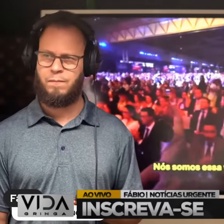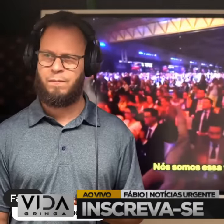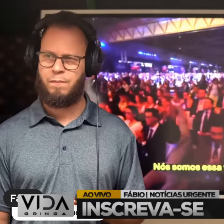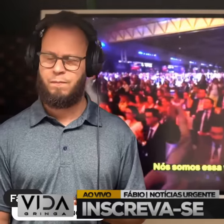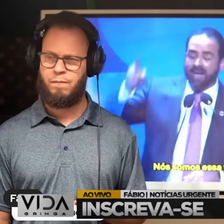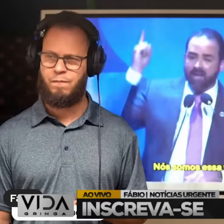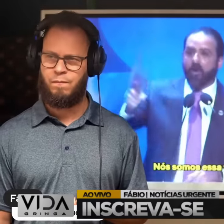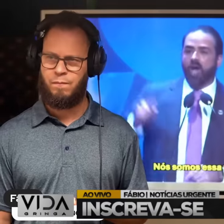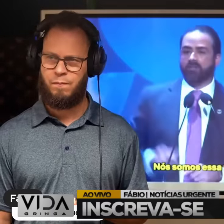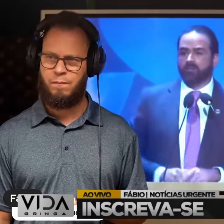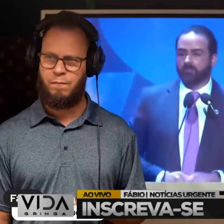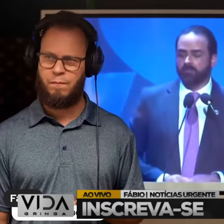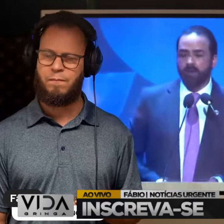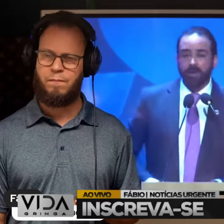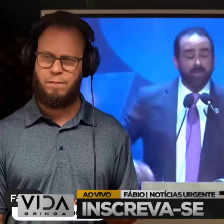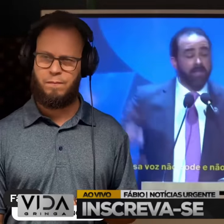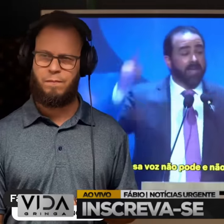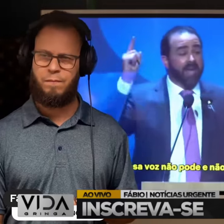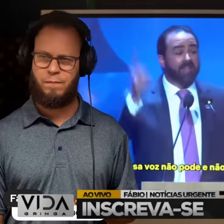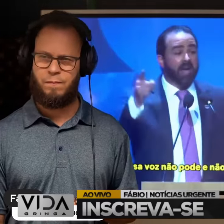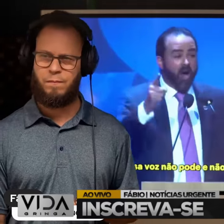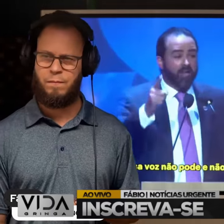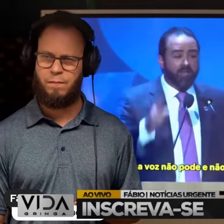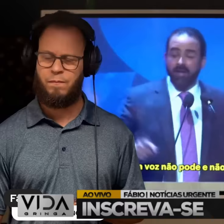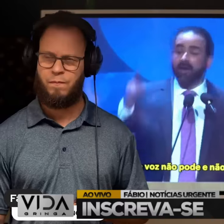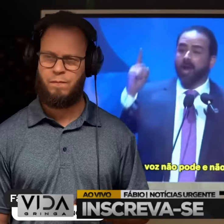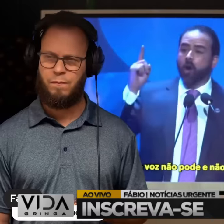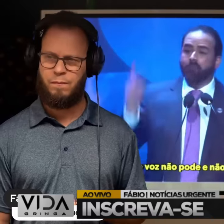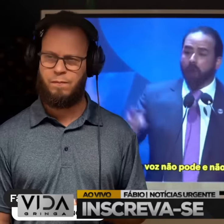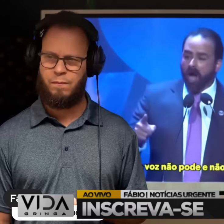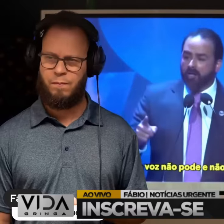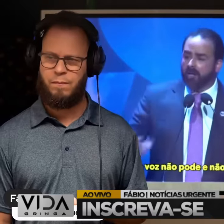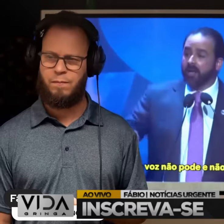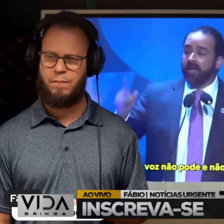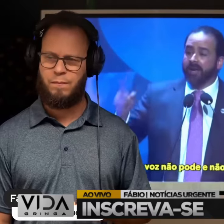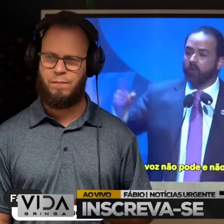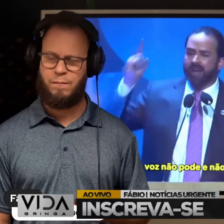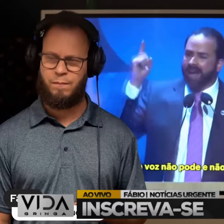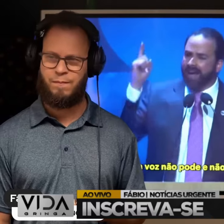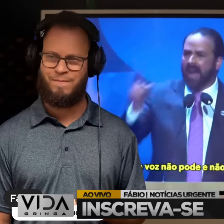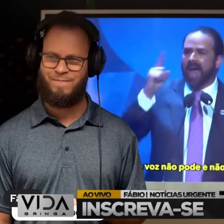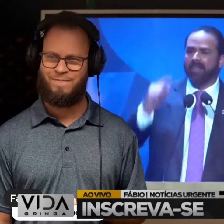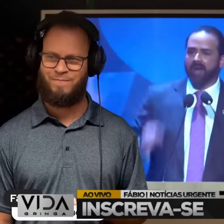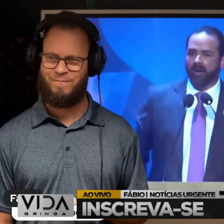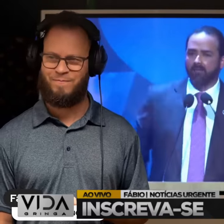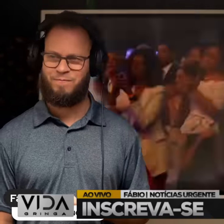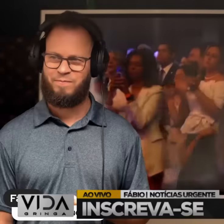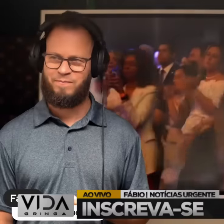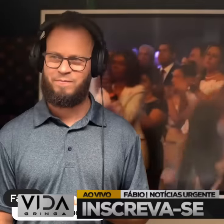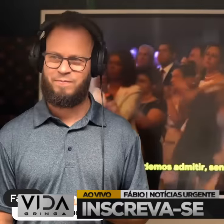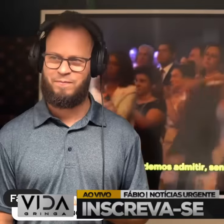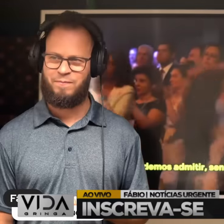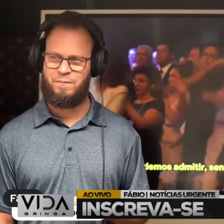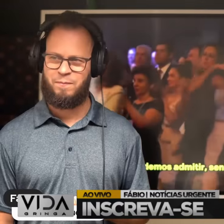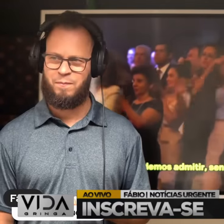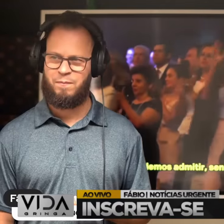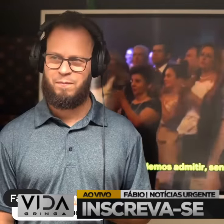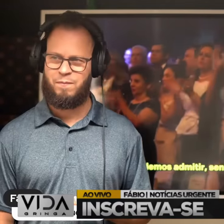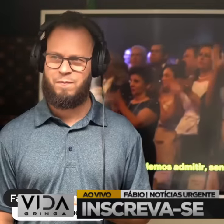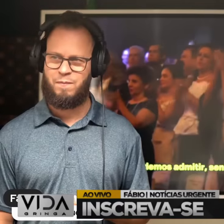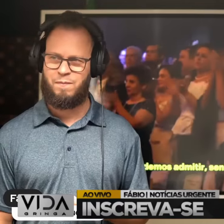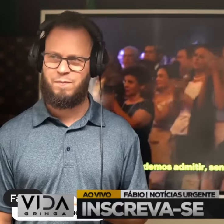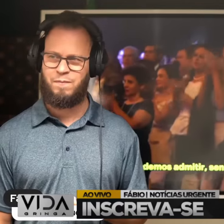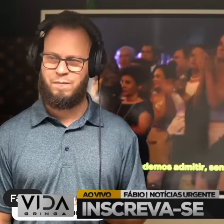Nós somos esta voz, e esta voz não pode e não será calada. Nós não